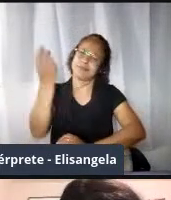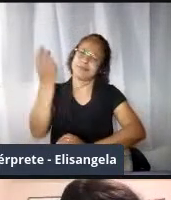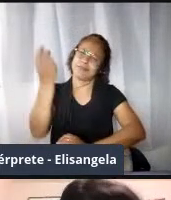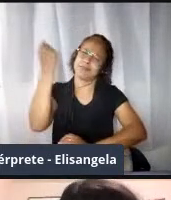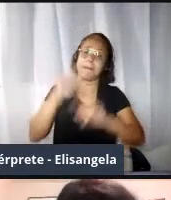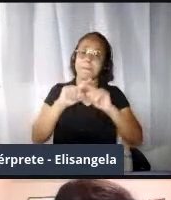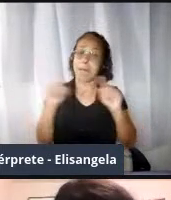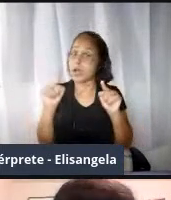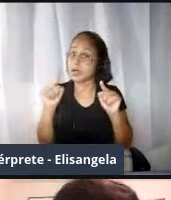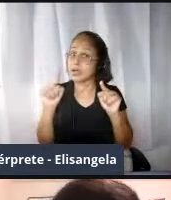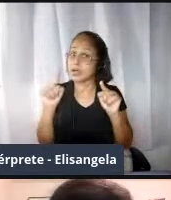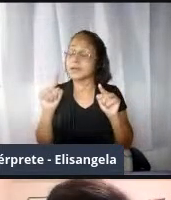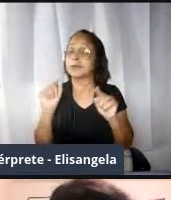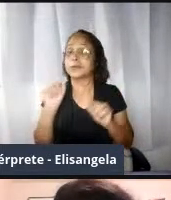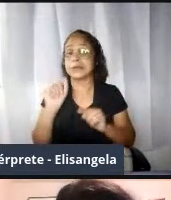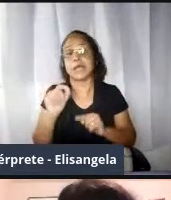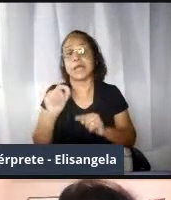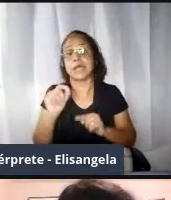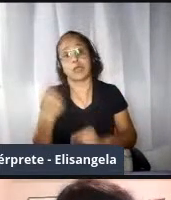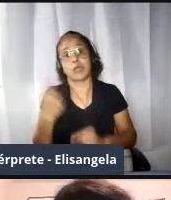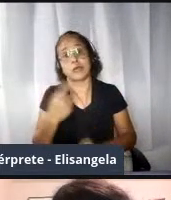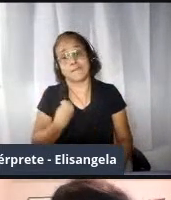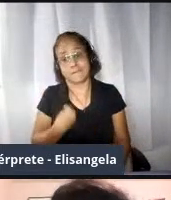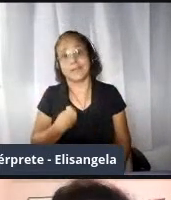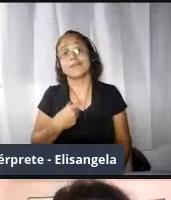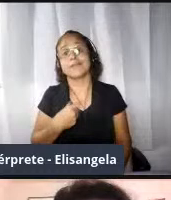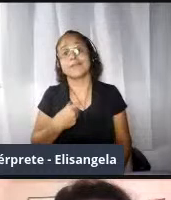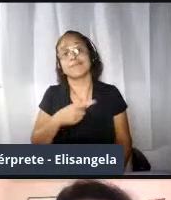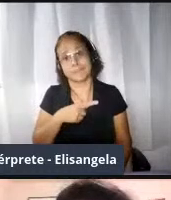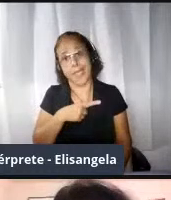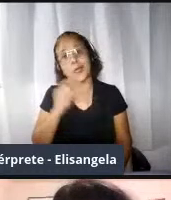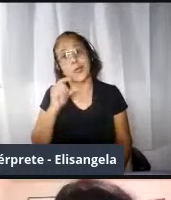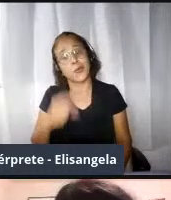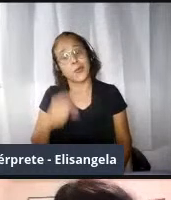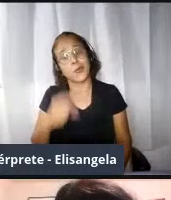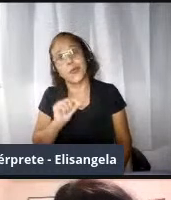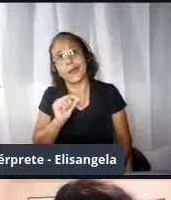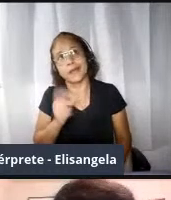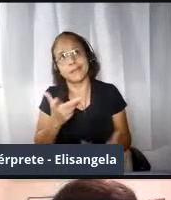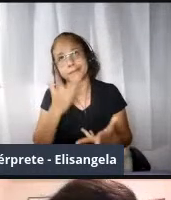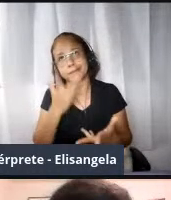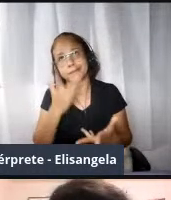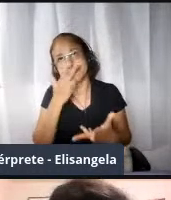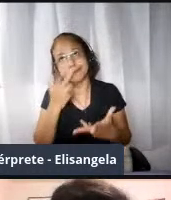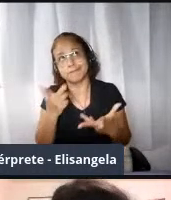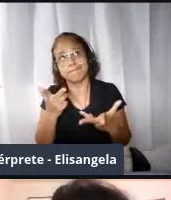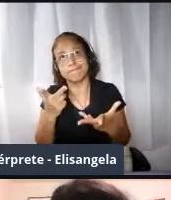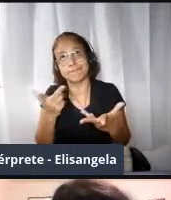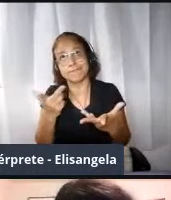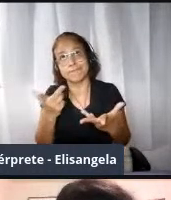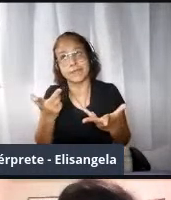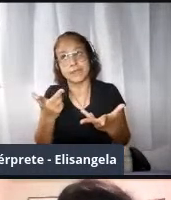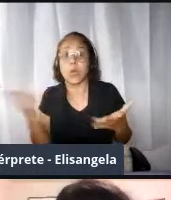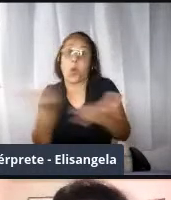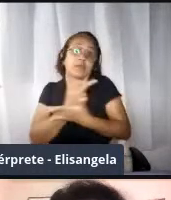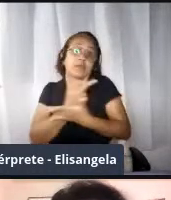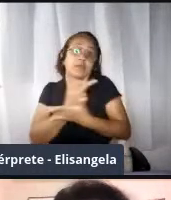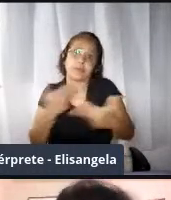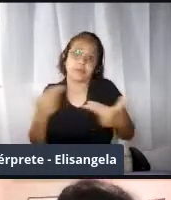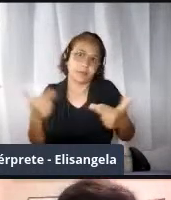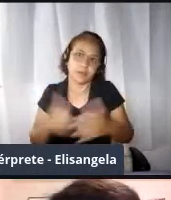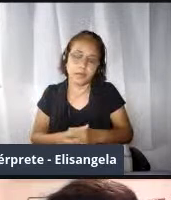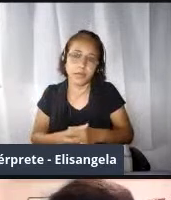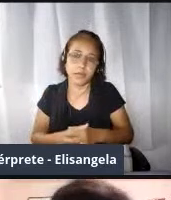coincidência, porque também a nossa vida também tem isso, né, as coincidências, ninguém estava As pessoas que poderiam, tinham interesse de